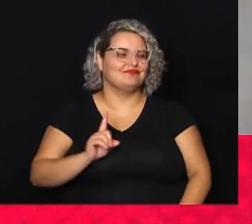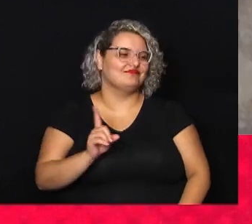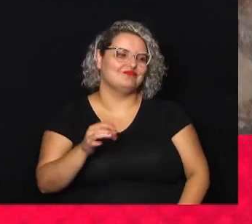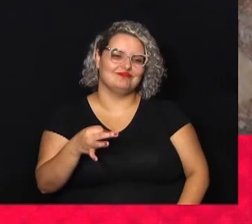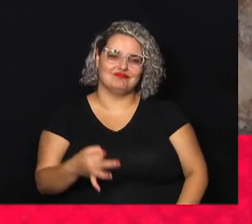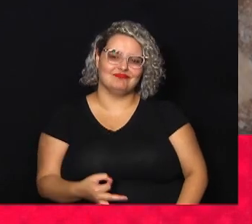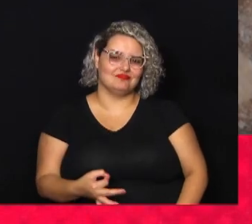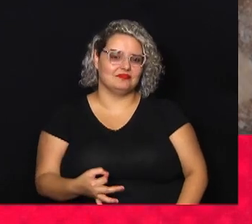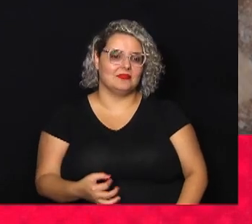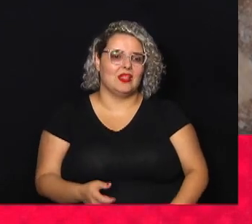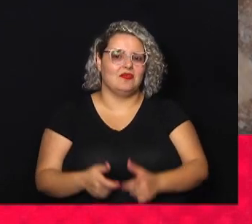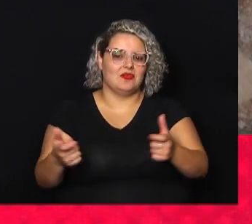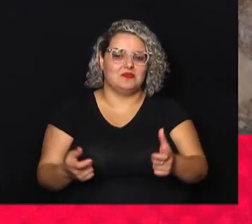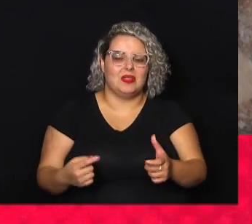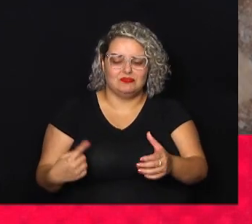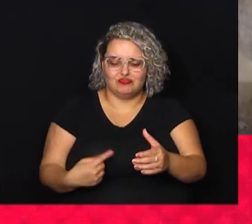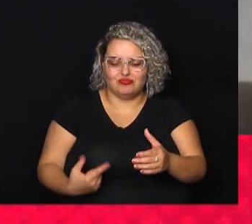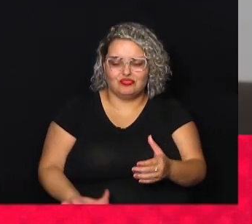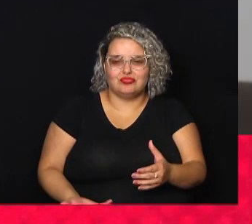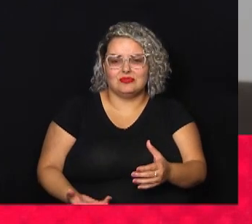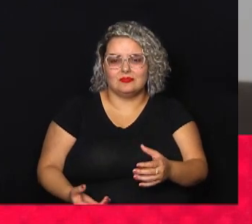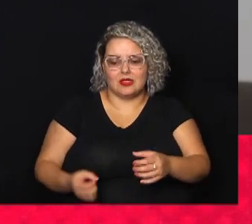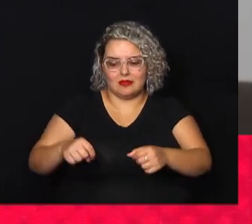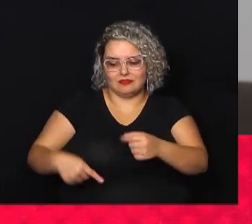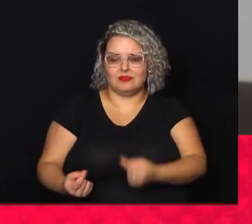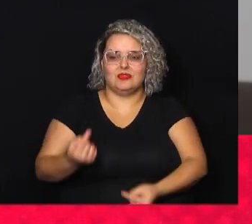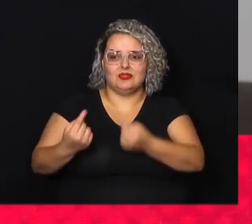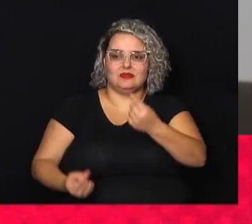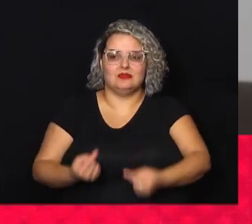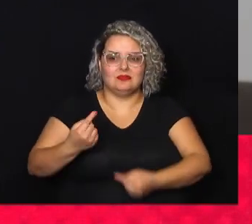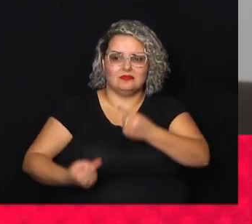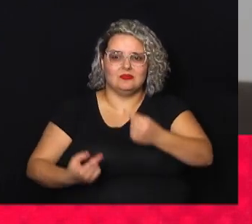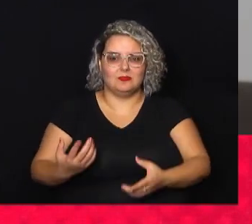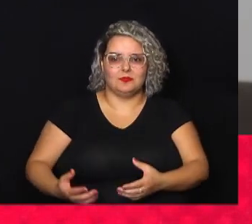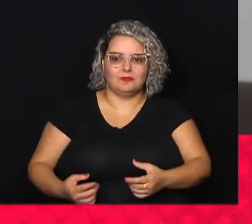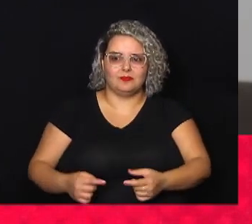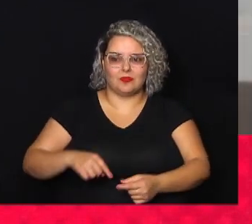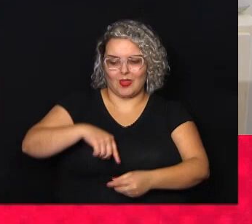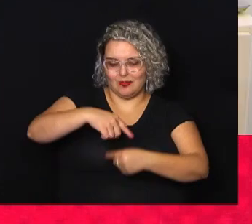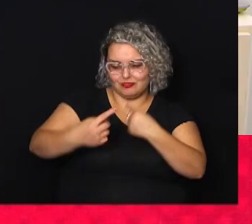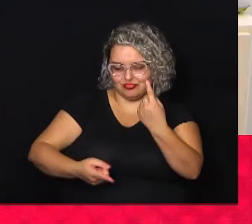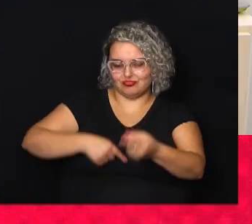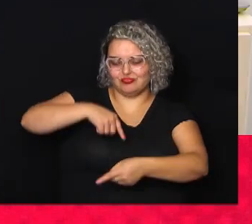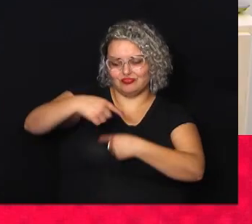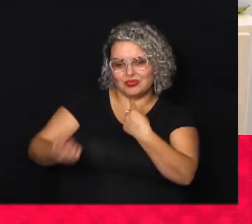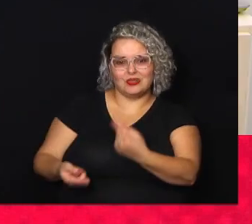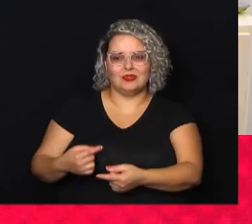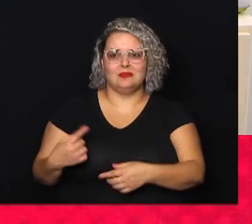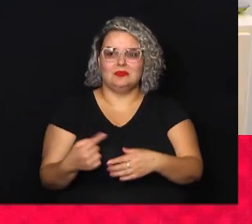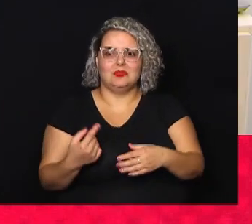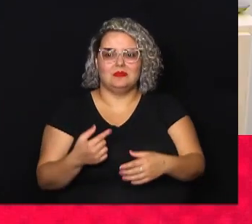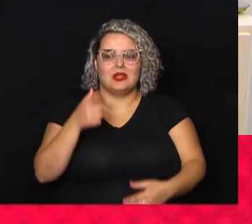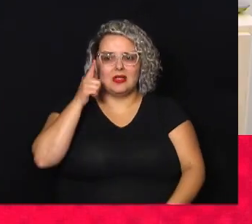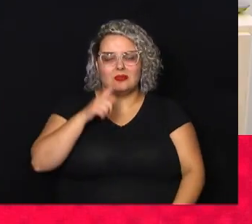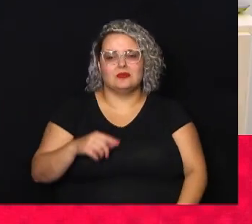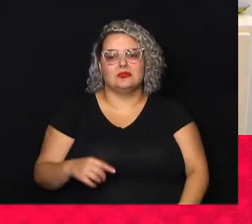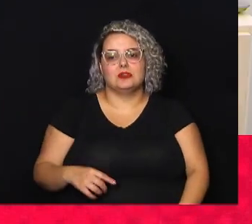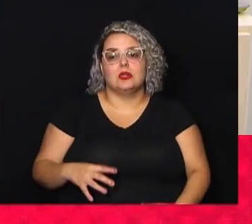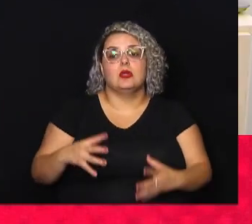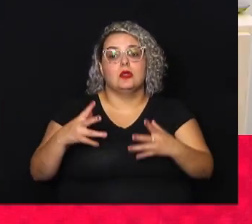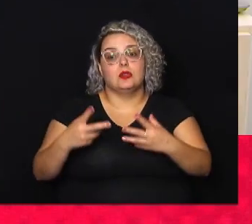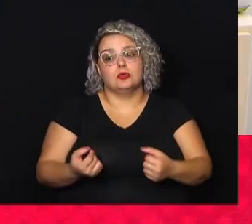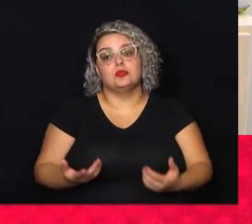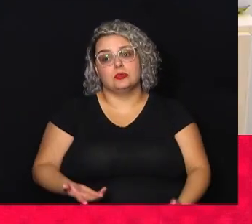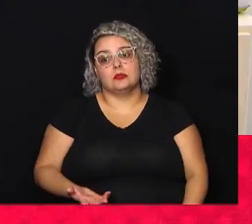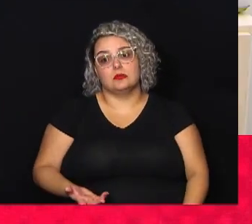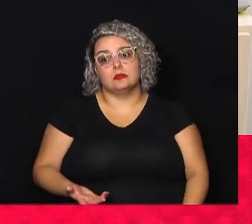Ele não vai ter... Ele tem uma altura maior, aí fica as castanhas caindo embaixo e não volta, não rola, não tem uma dinâmica para